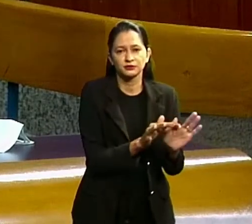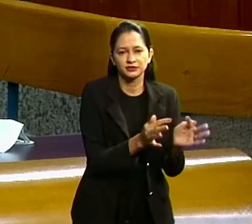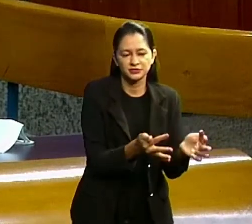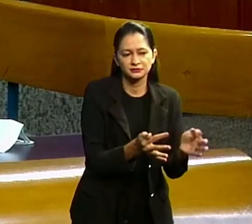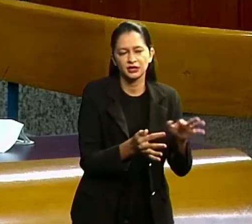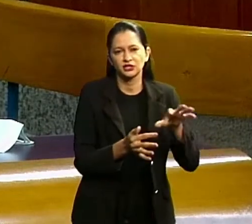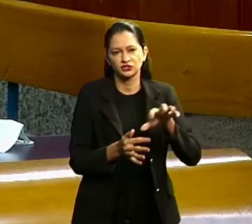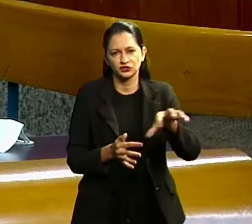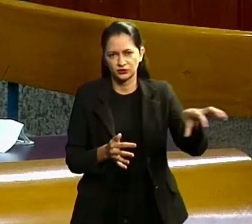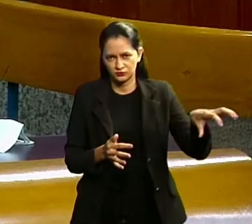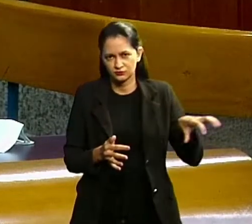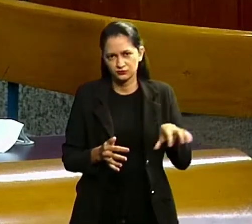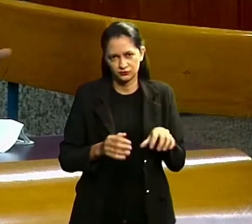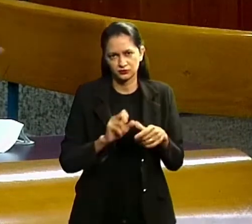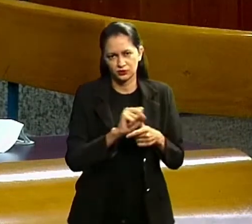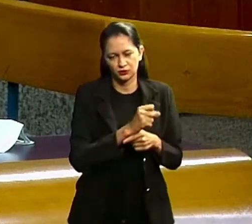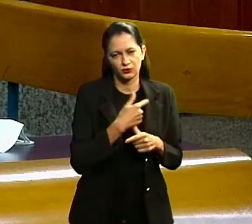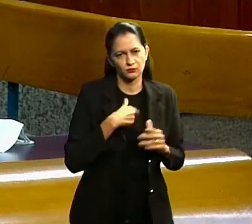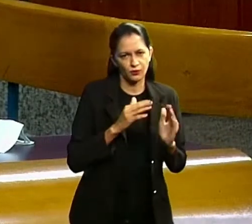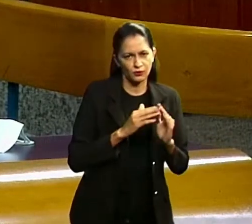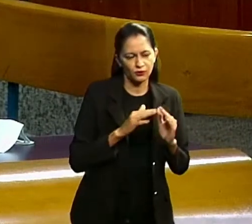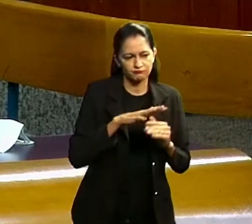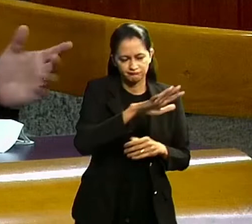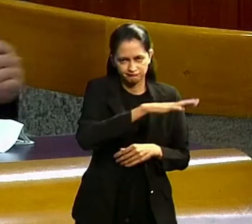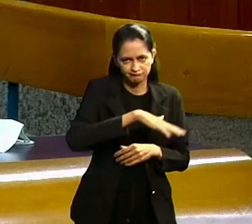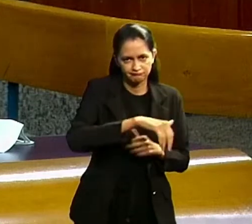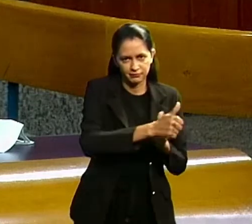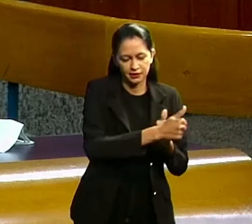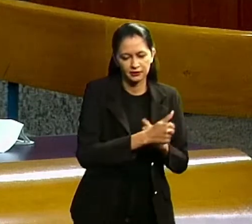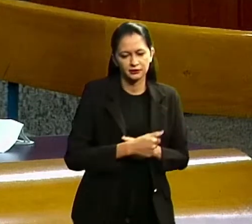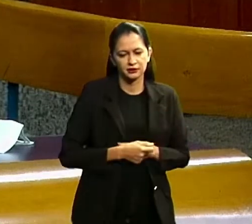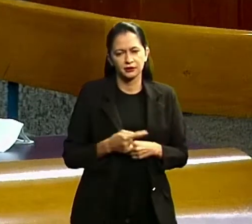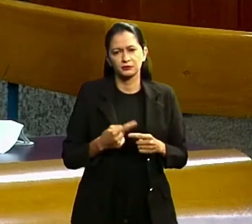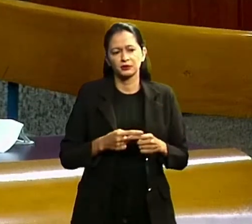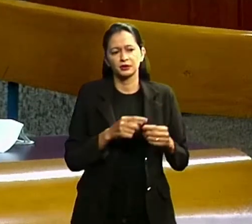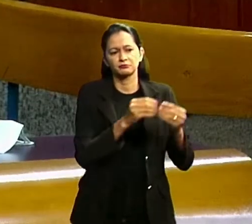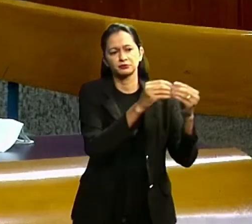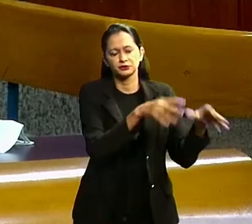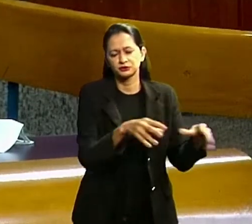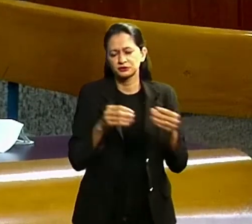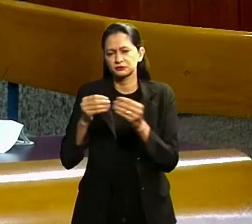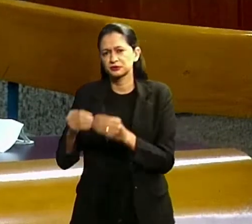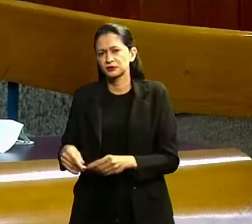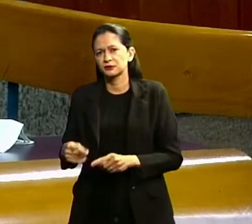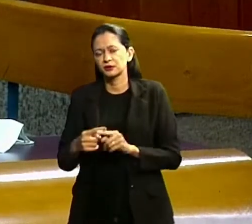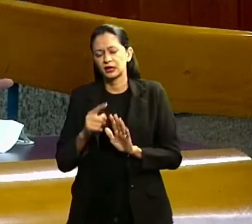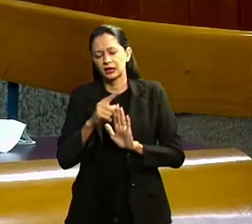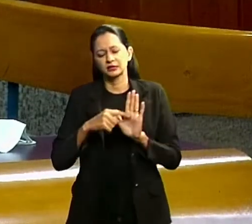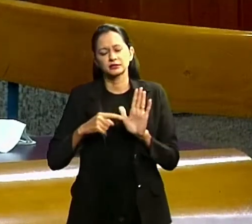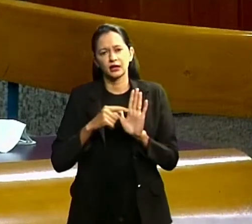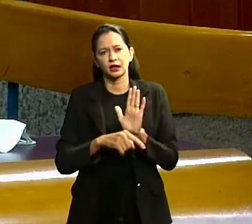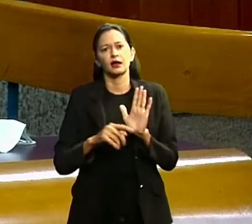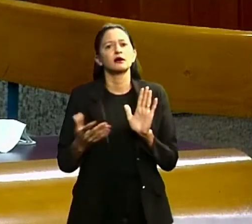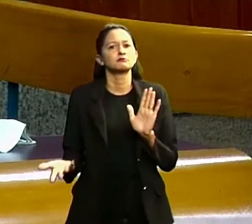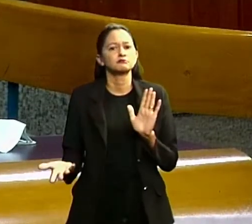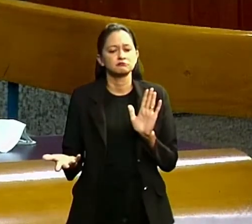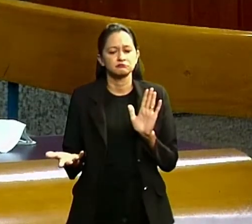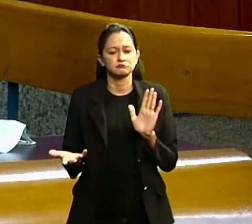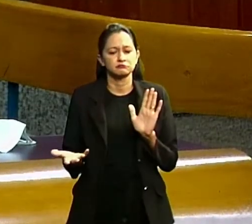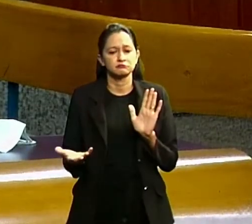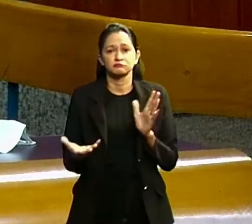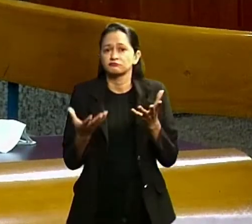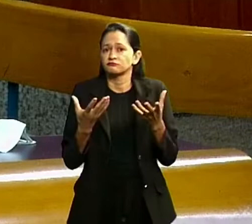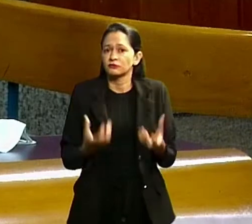a minha região tem muitos, prejudica todo mundo, por que não revogar esse novo Código Tributário? A saída é essa, não tem